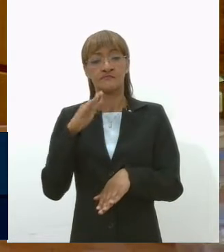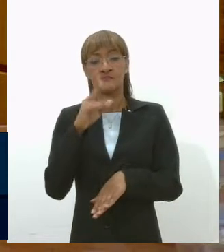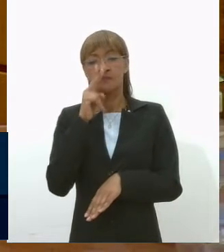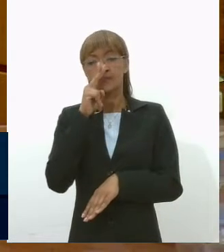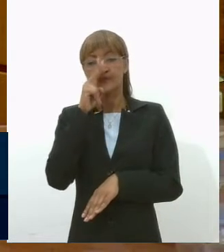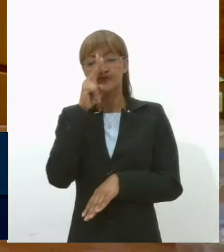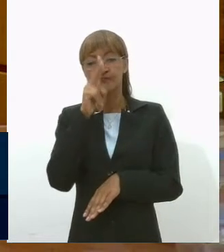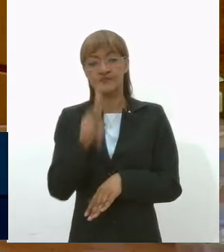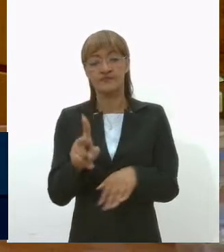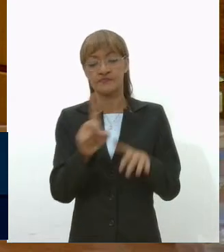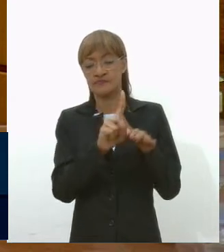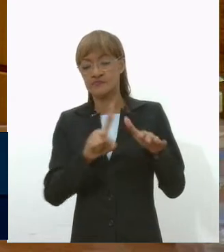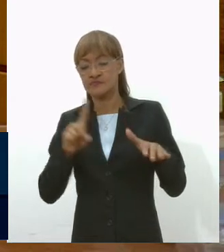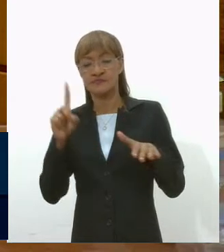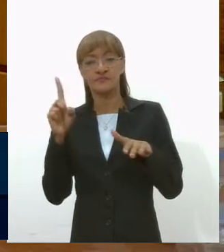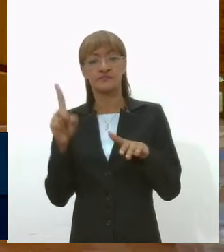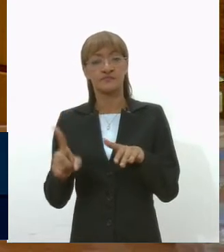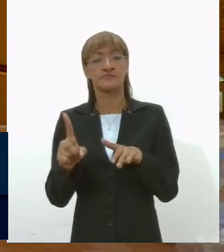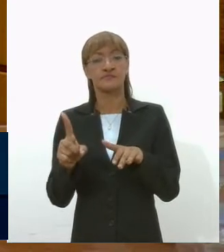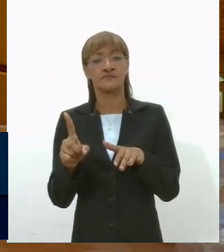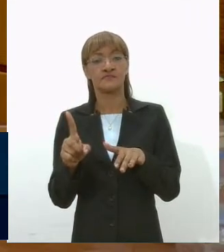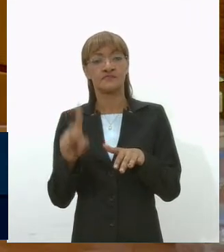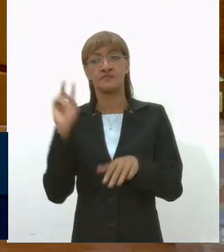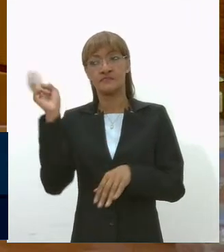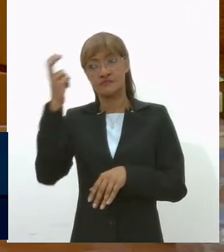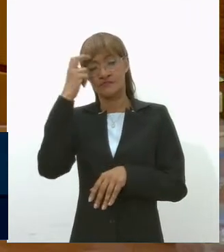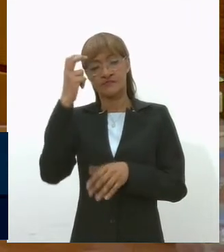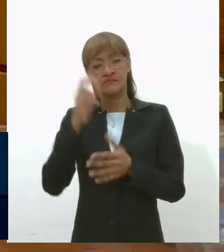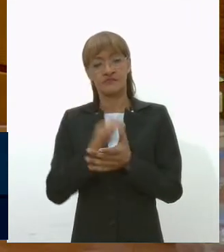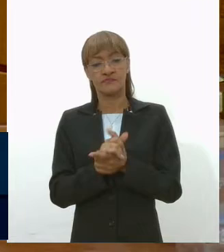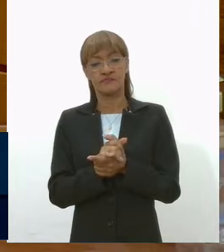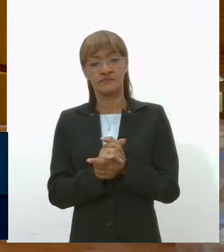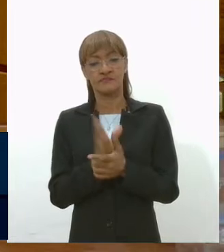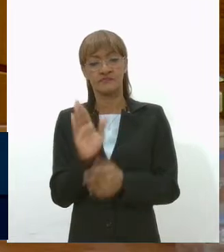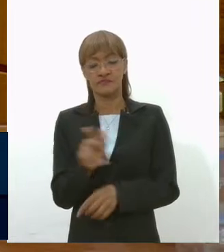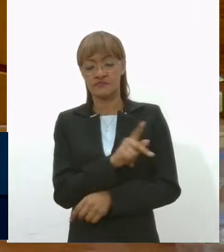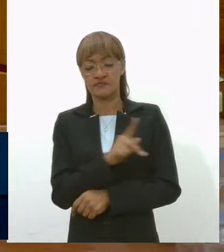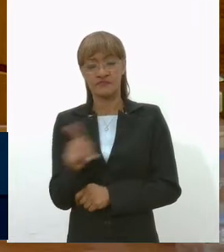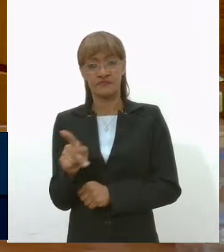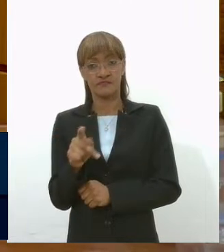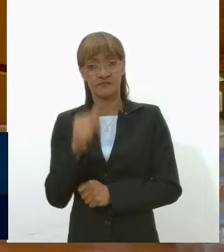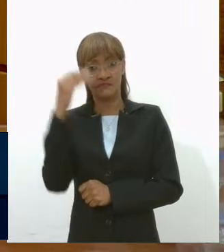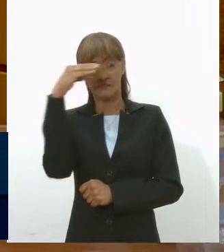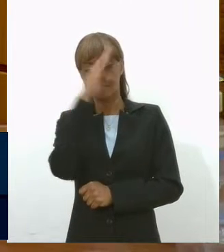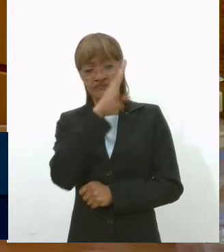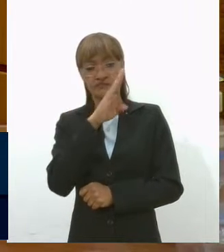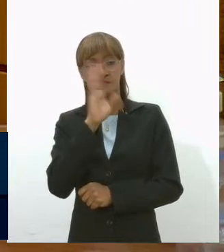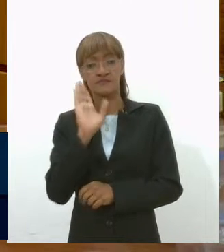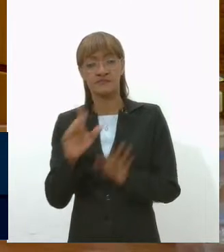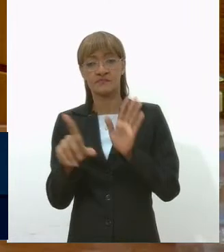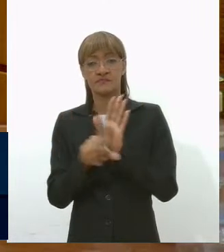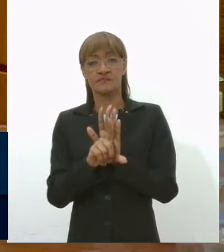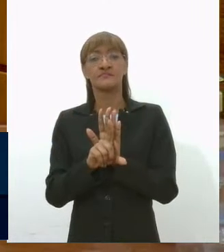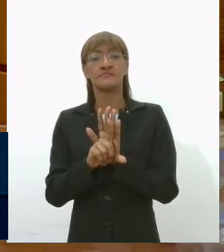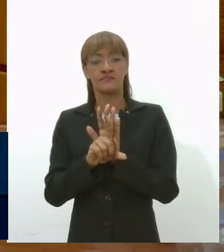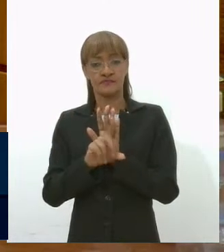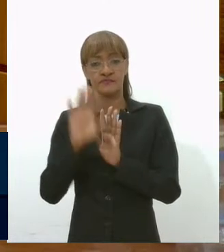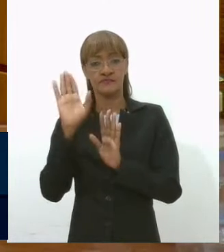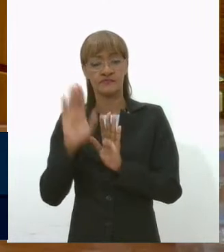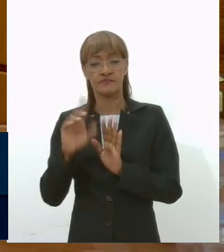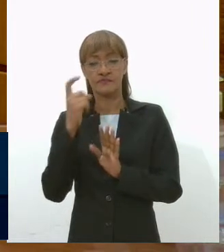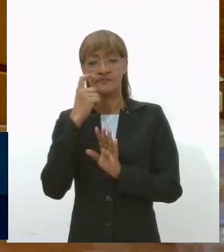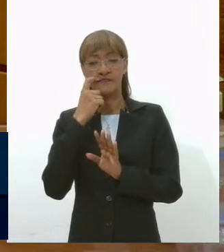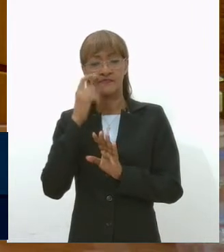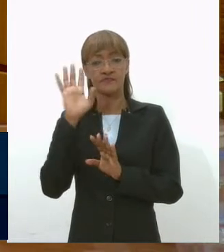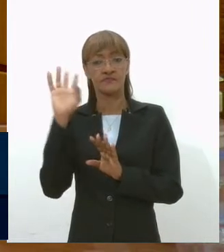cultural. E os vetos apostos pelo presidente da República, a Lei Aldir Blanc II e a Lei Paulo Gustavo, evidentemente iriam aprofundar